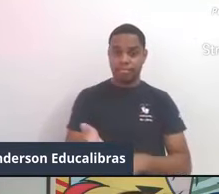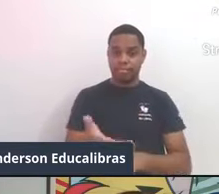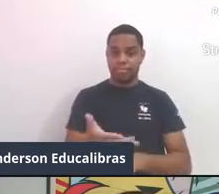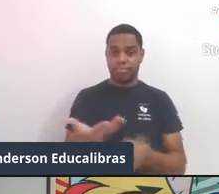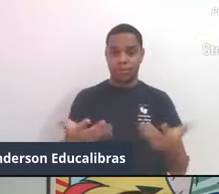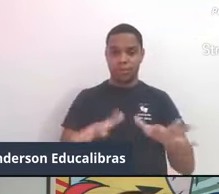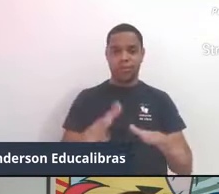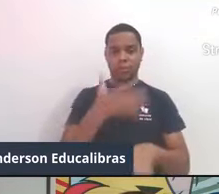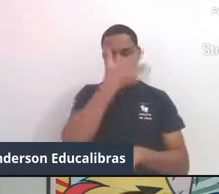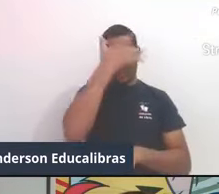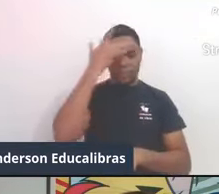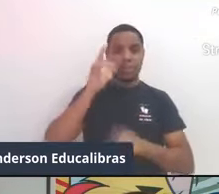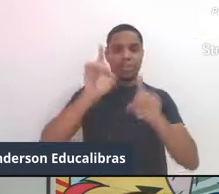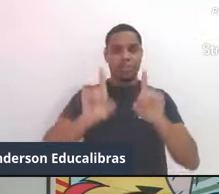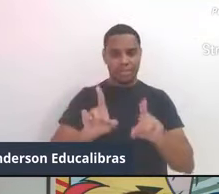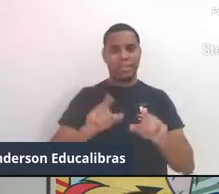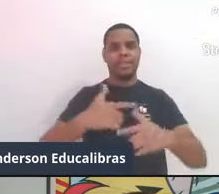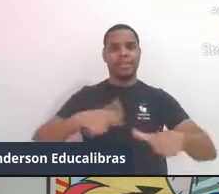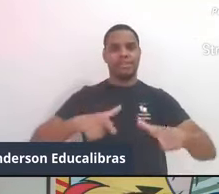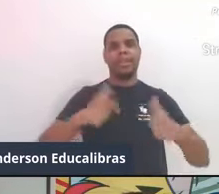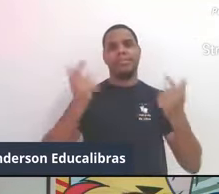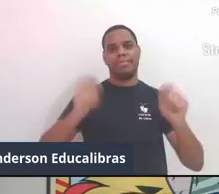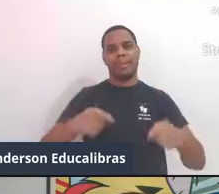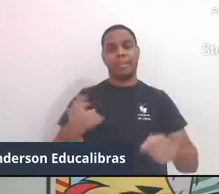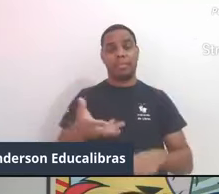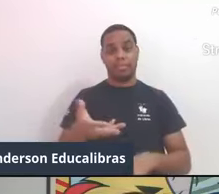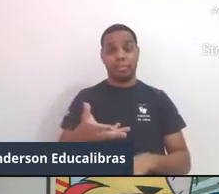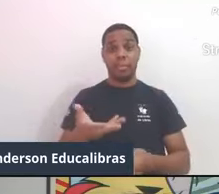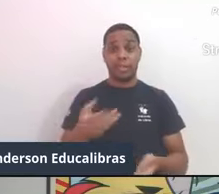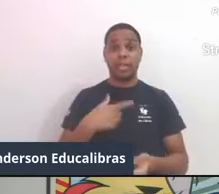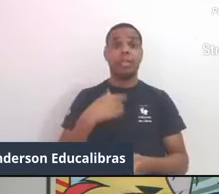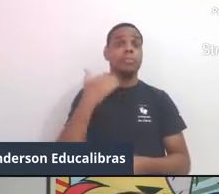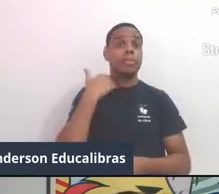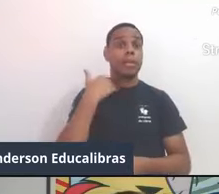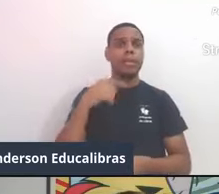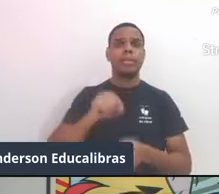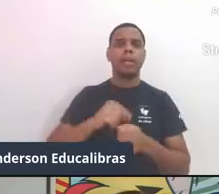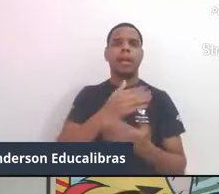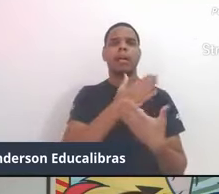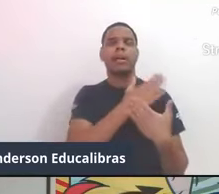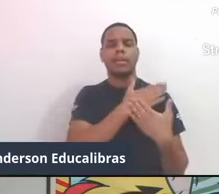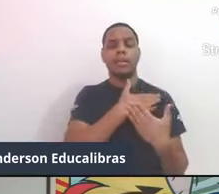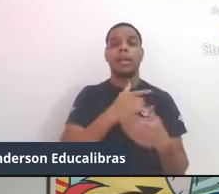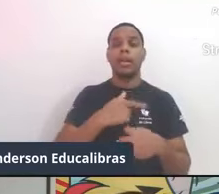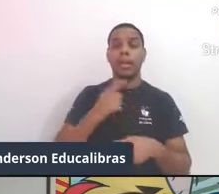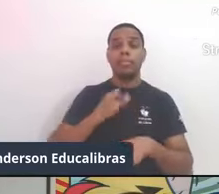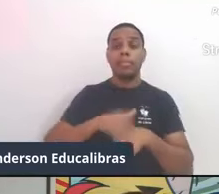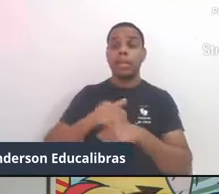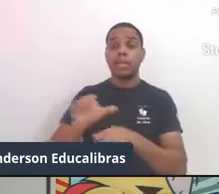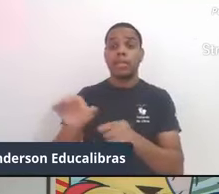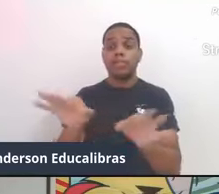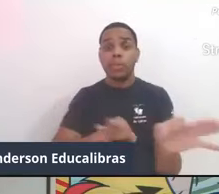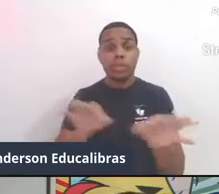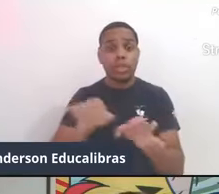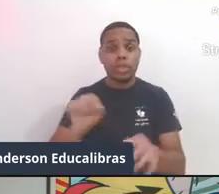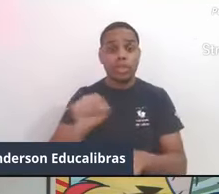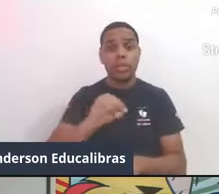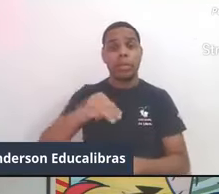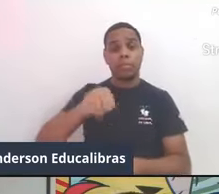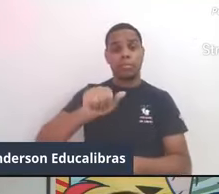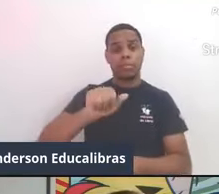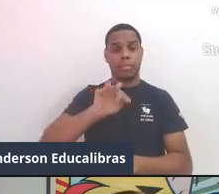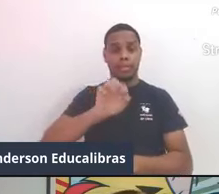pessoa com deficiência no mercado de trabalho, né? E eu acho que qual que é o papel do banco aqui? É a gente financiar mais iniciativas como o Mastertech,